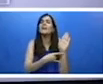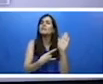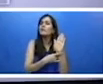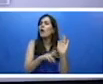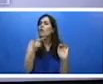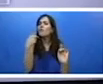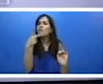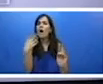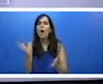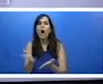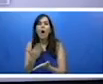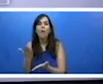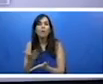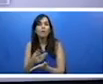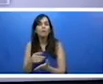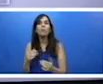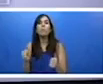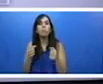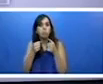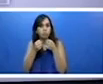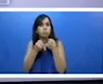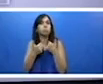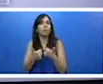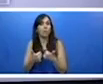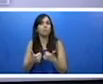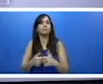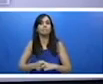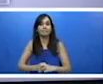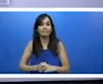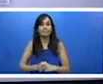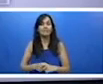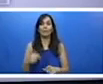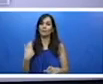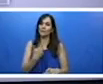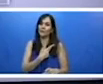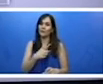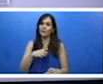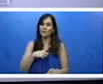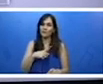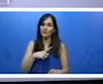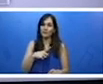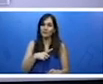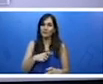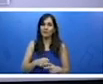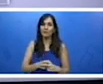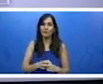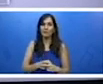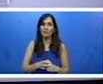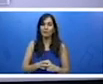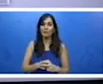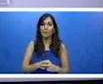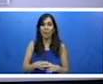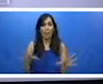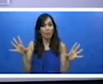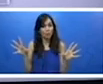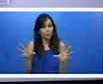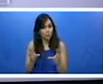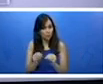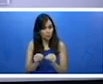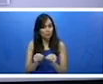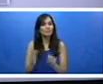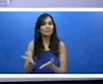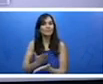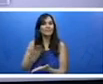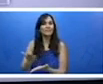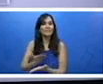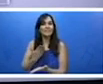livro ótimo, uma obra ótima. Então, nós tivemos uma sinopse, que é um resumo da obra,